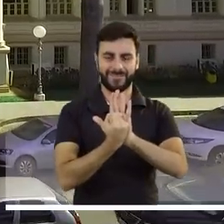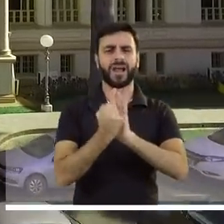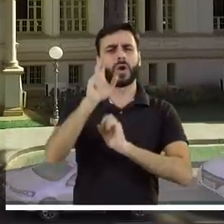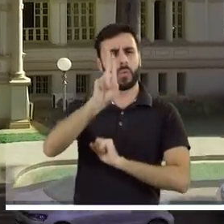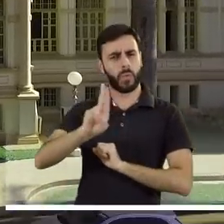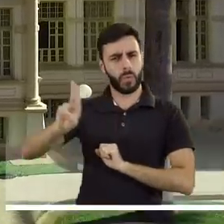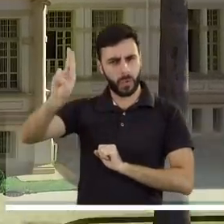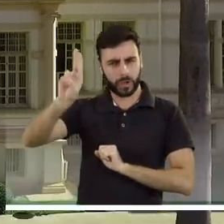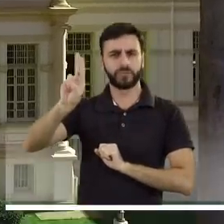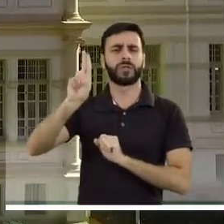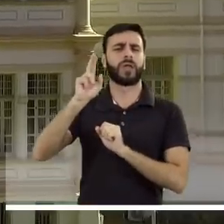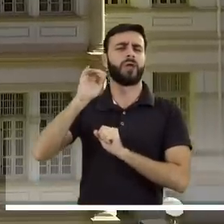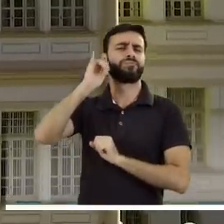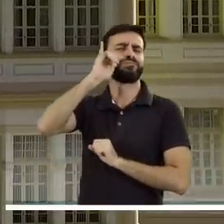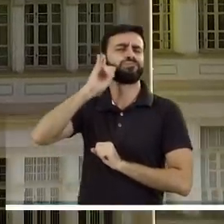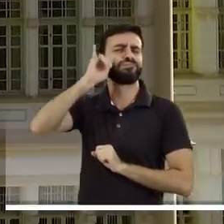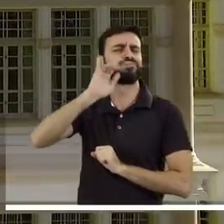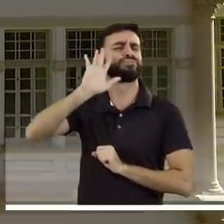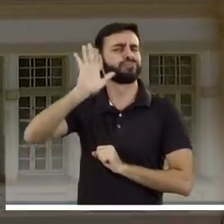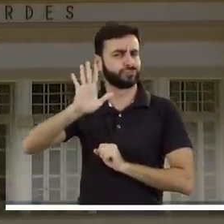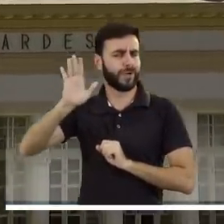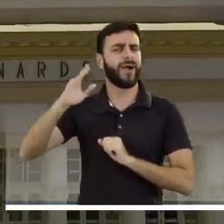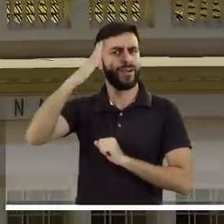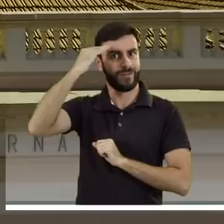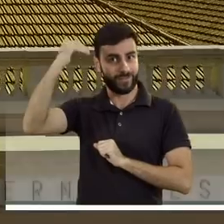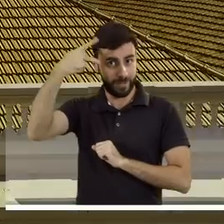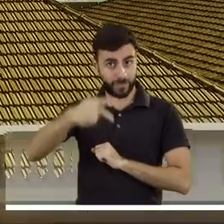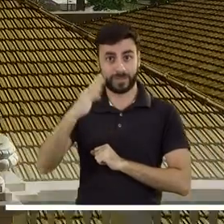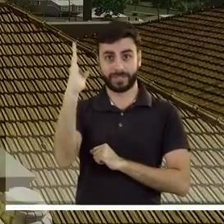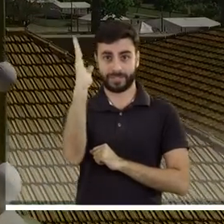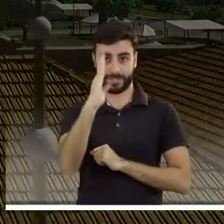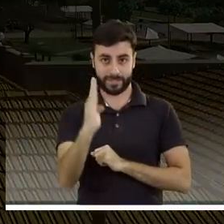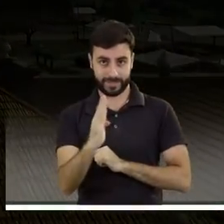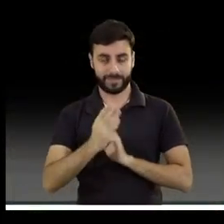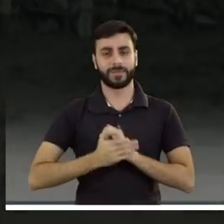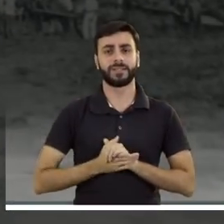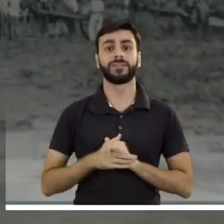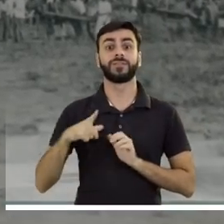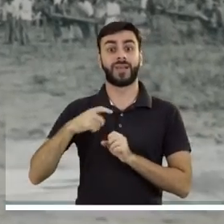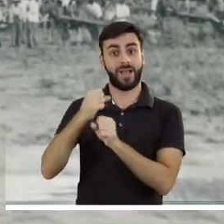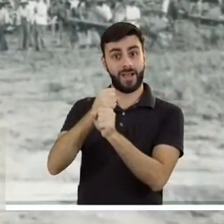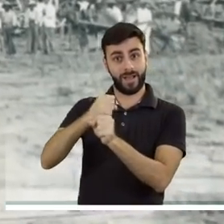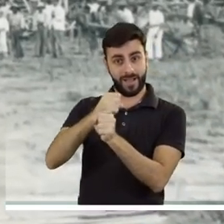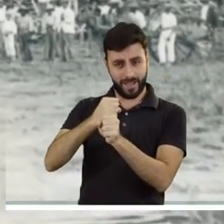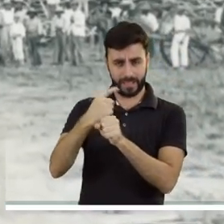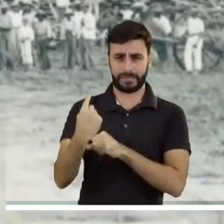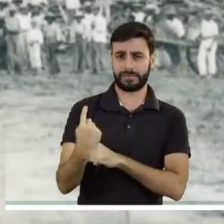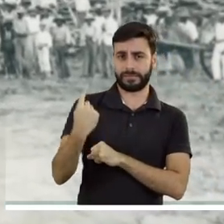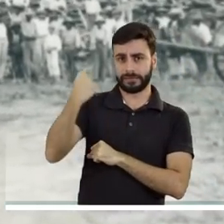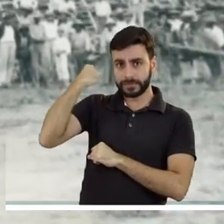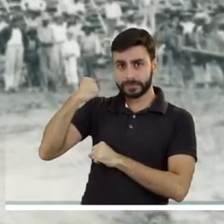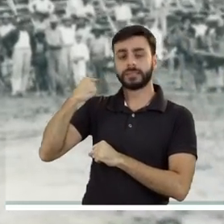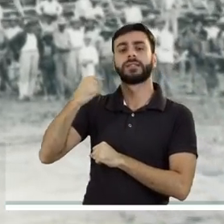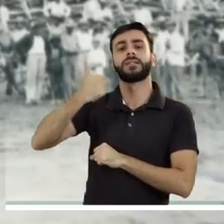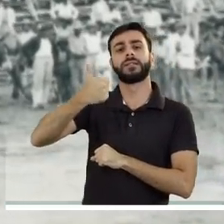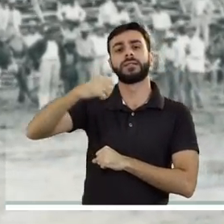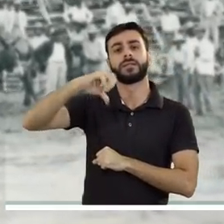mais antigas e prestigiadas instituições de ensino do país. Desde o começo de suas atividades,